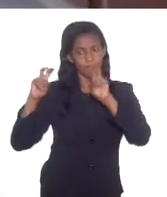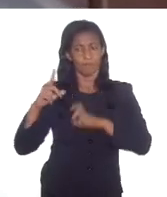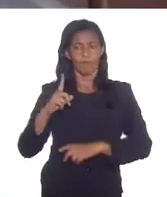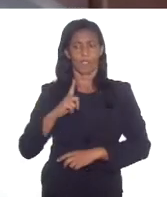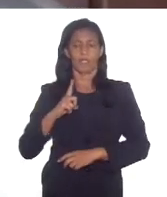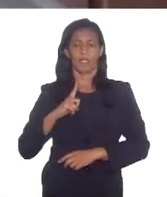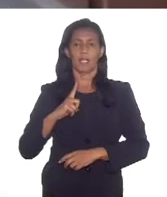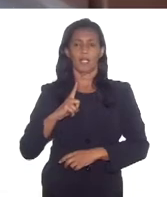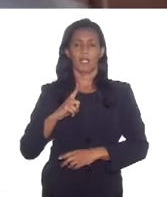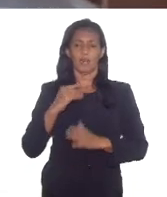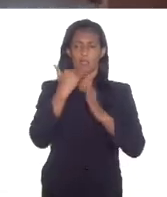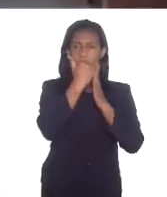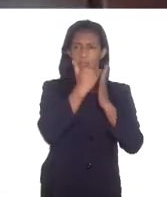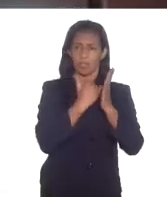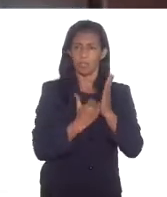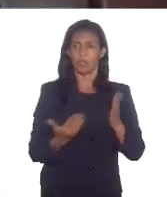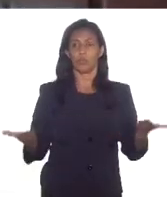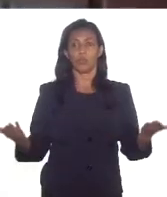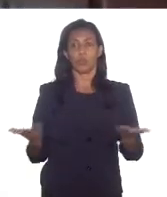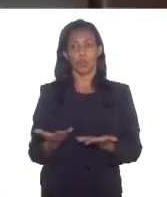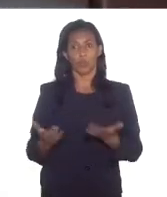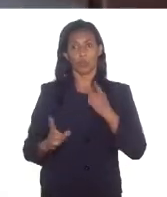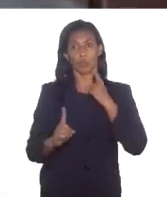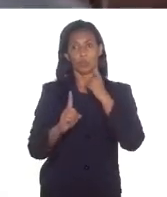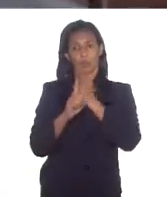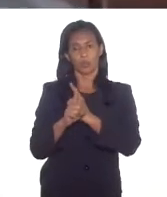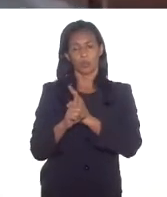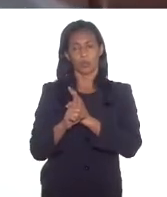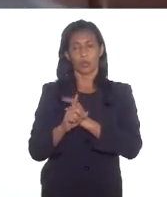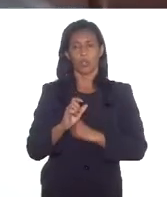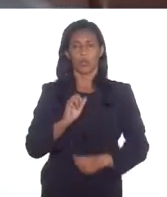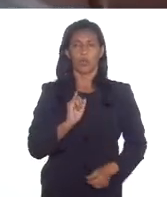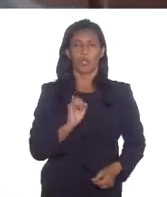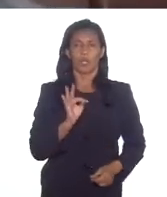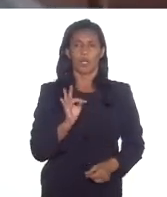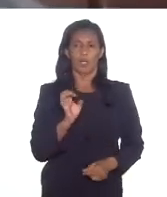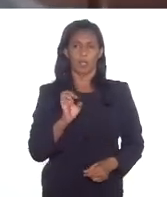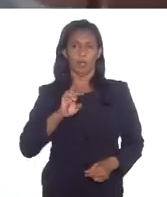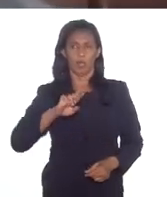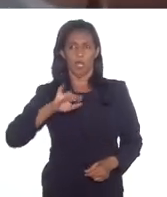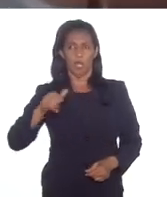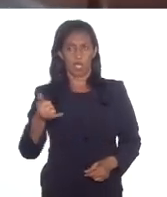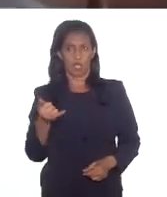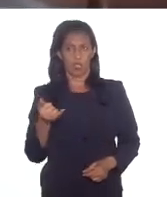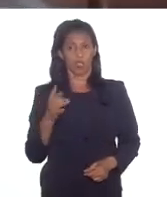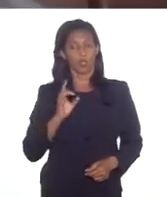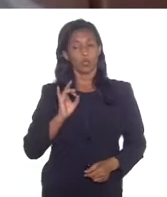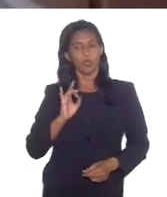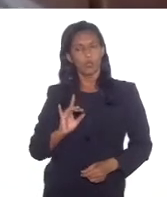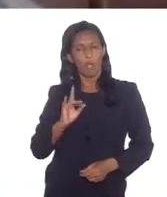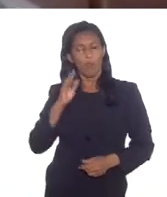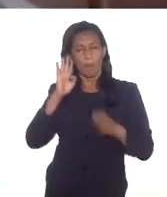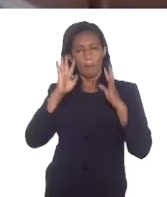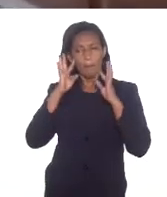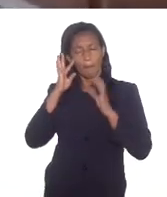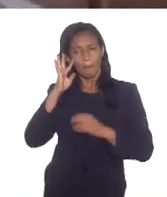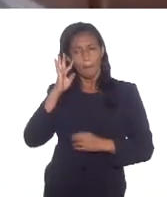nesses termos hoje em que se encontra o ITERJ, só para colocar uma das